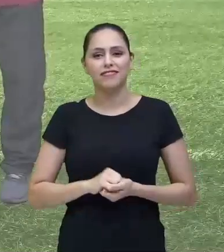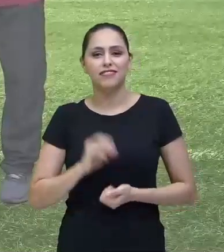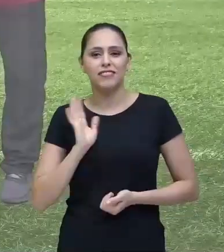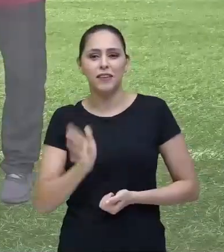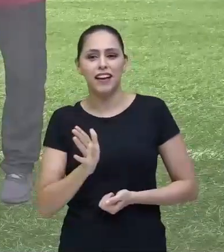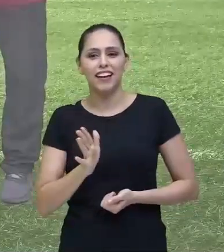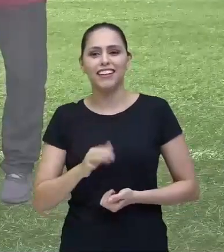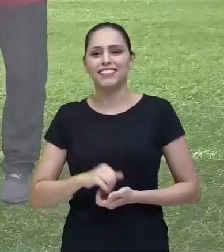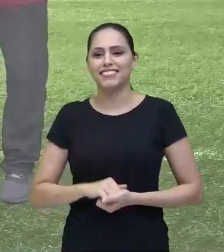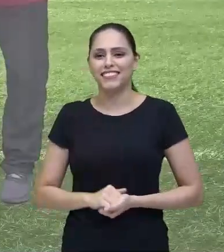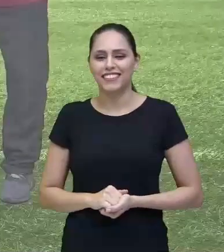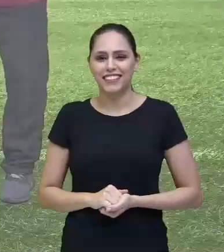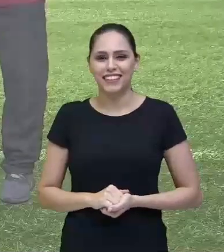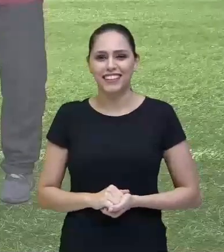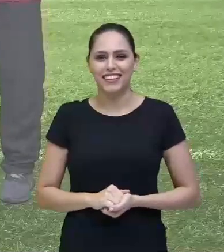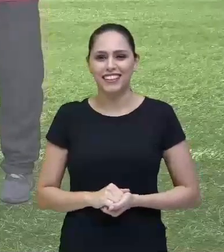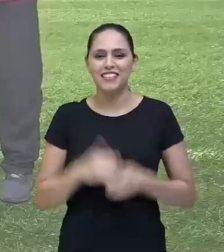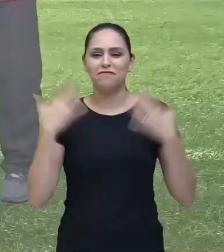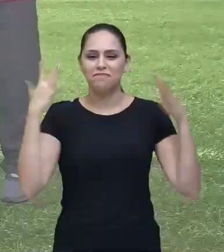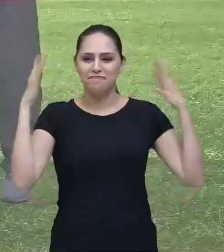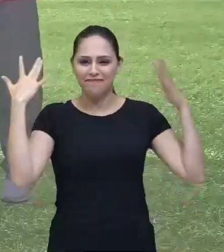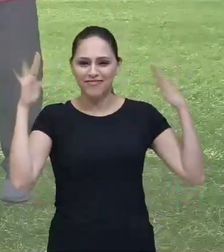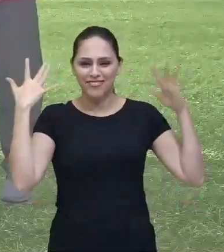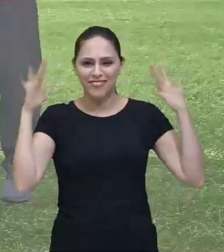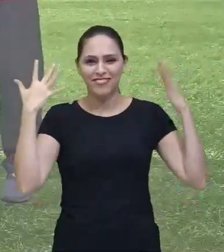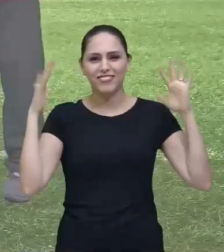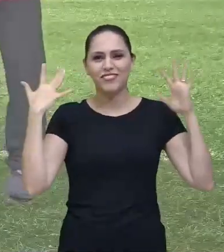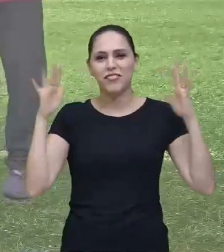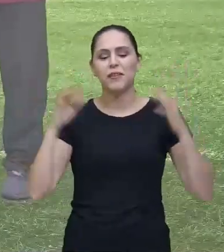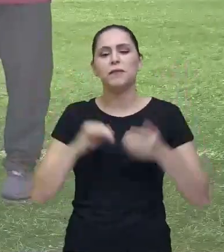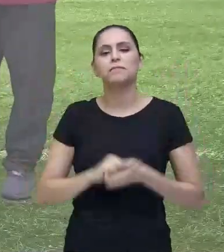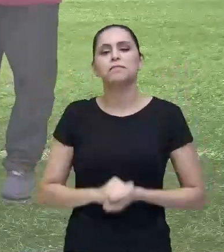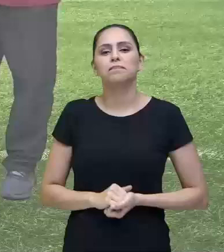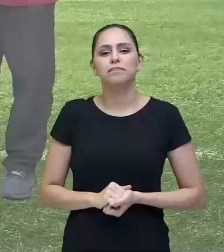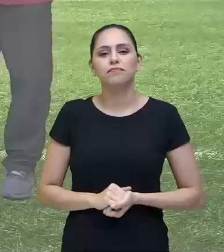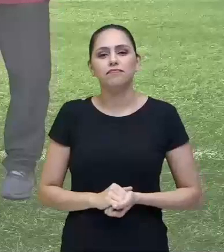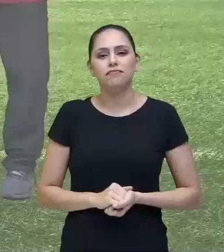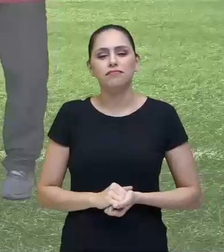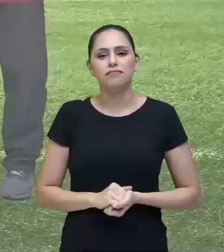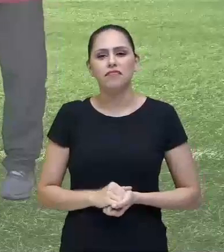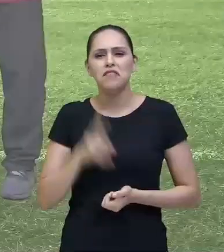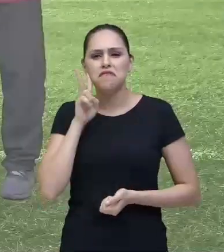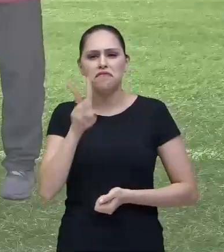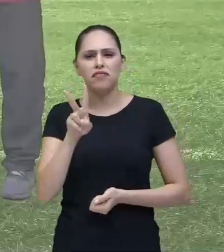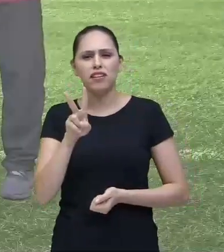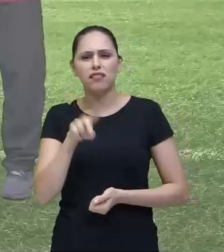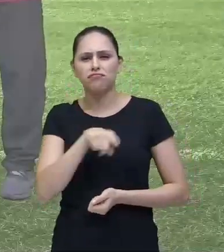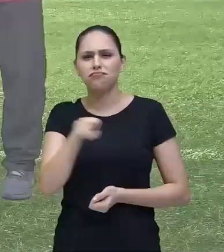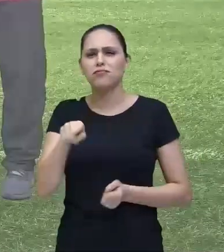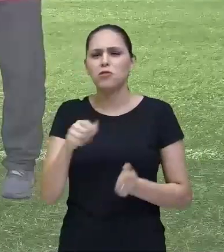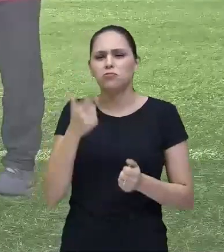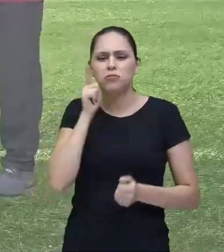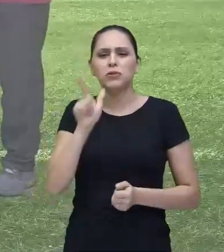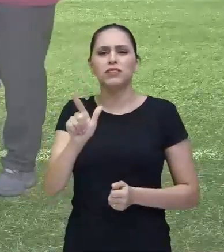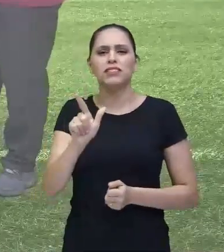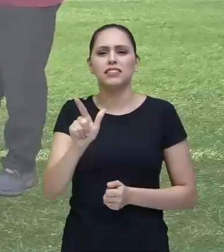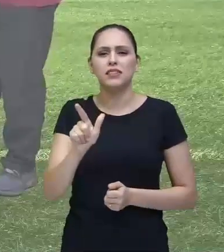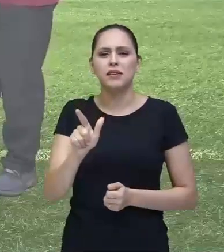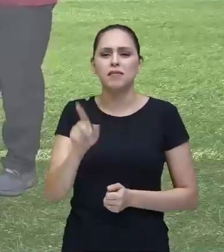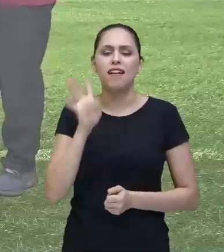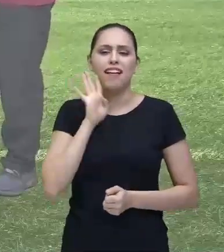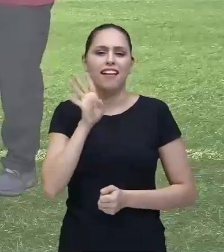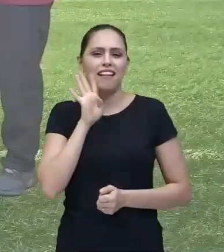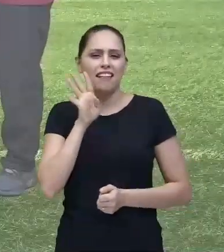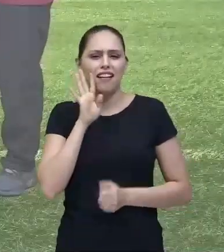1, 2, 3 e vai! Caramba, acertaram! Muito bem! Ai, viu, Nathalie, como a gente conseguiu fazer nossas provas? Foi divertido, hein? Foi mais simples.